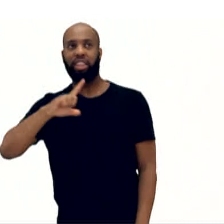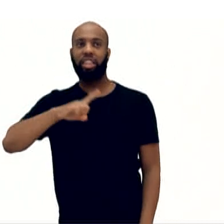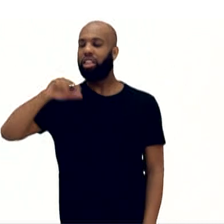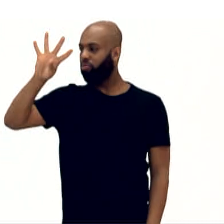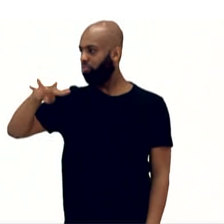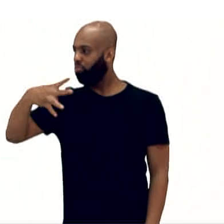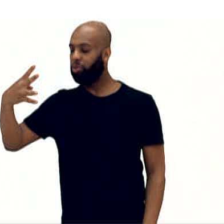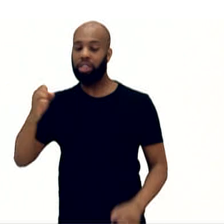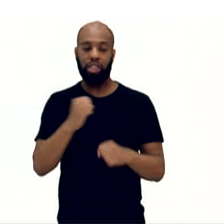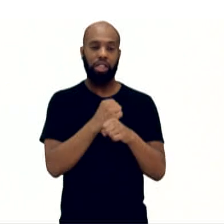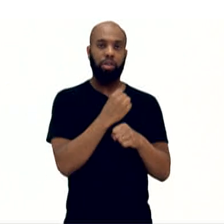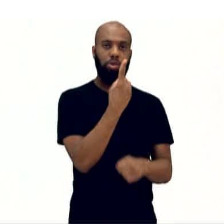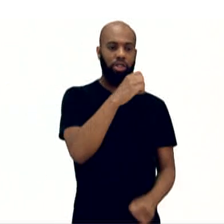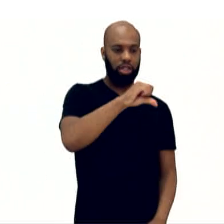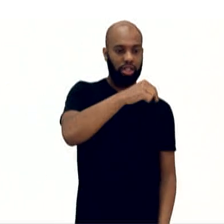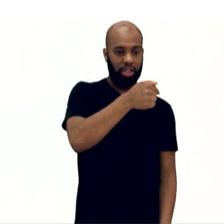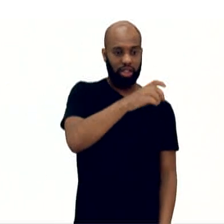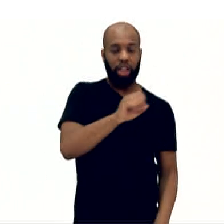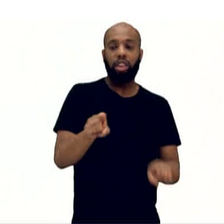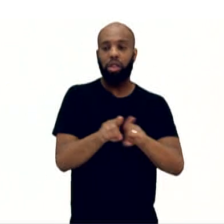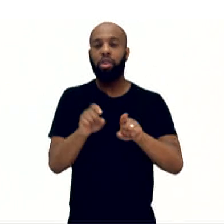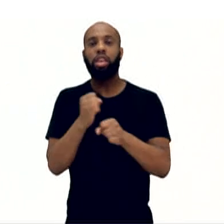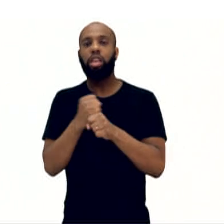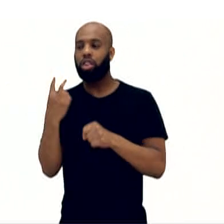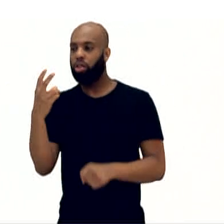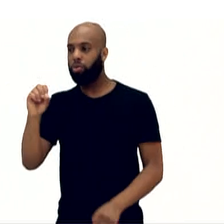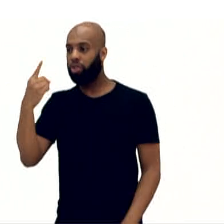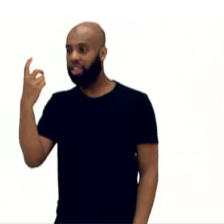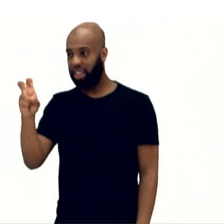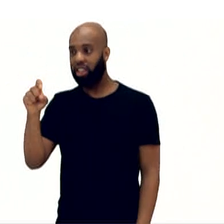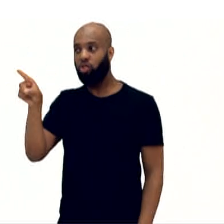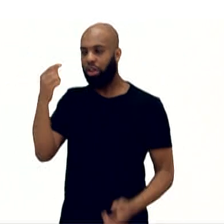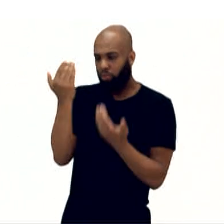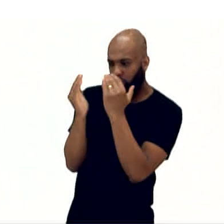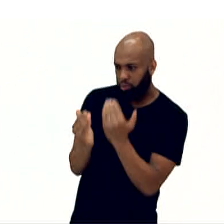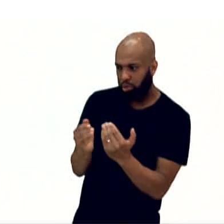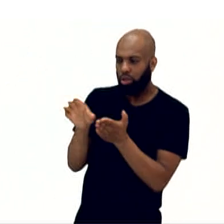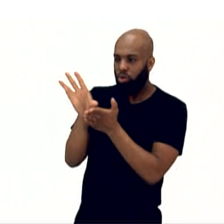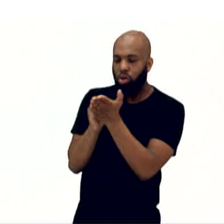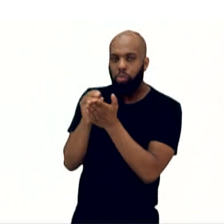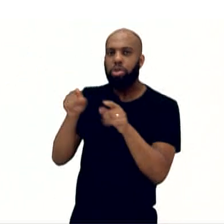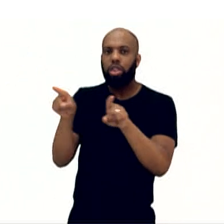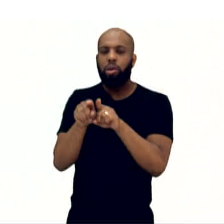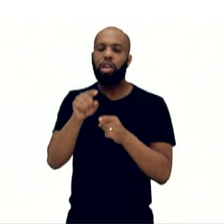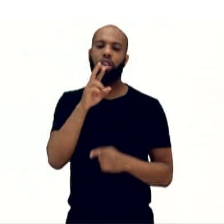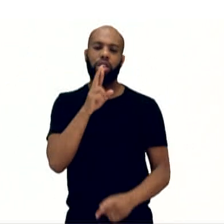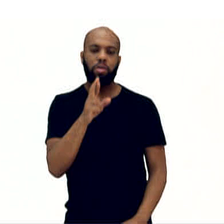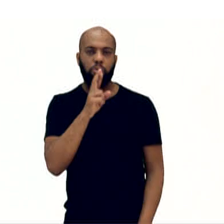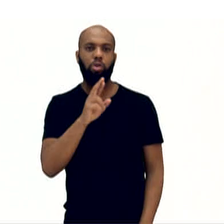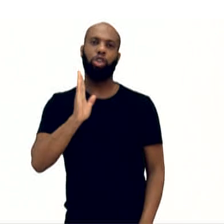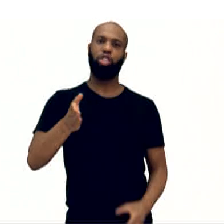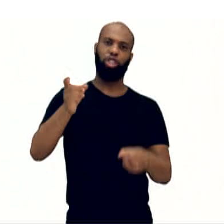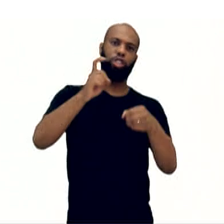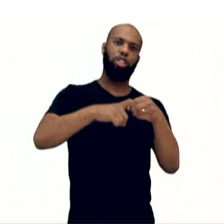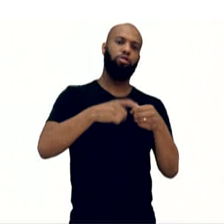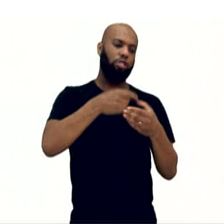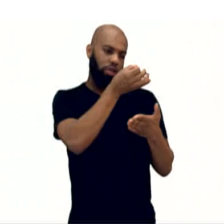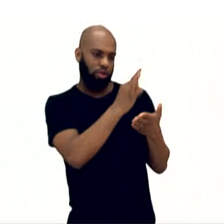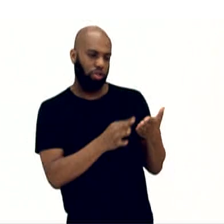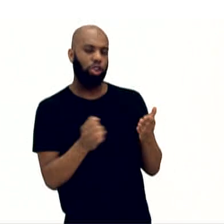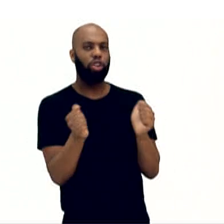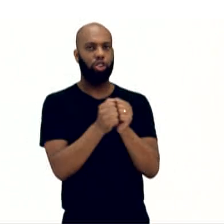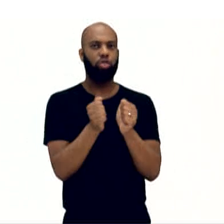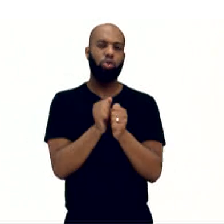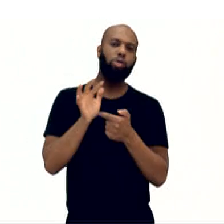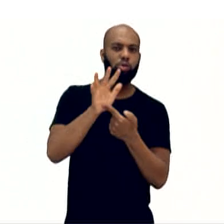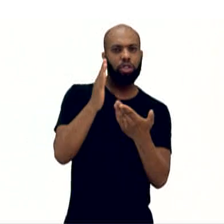de 1970 e de 2015? Aí vocês analisam ali, copiam, respondem e a gente já volta para